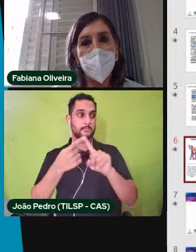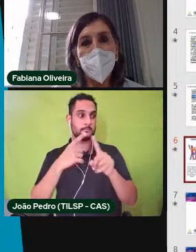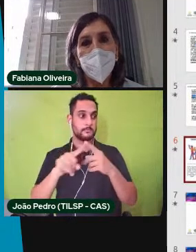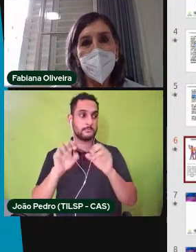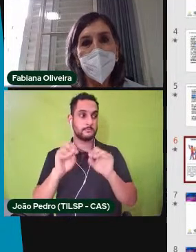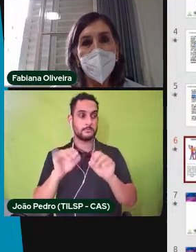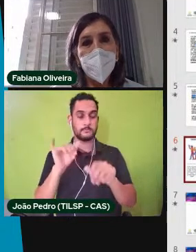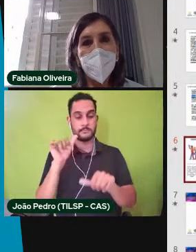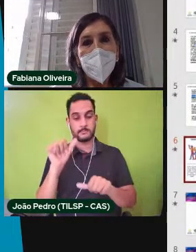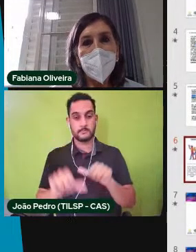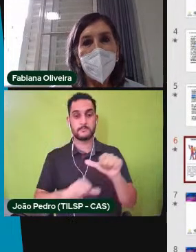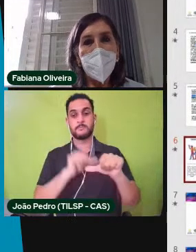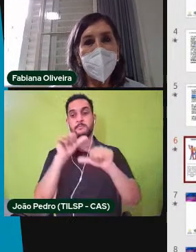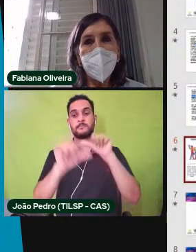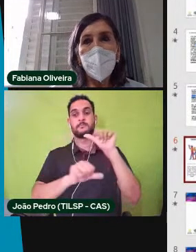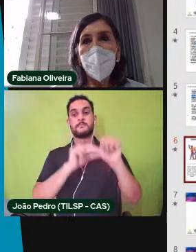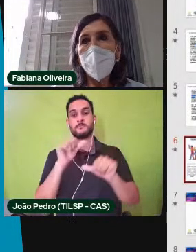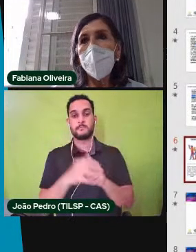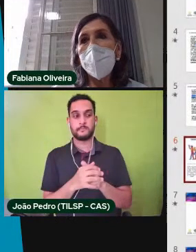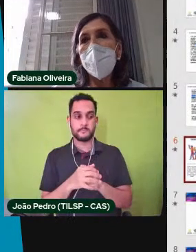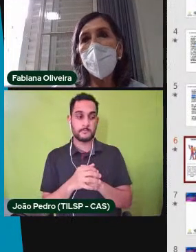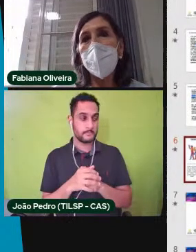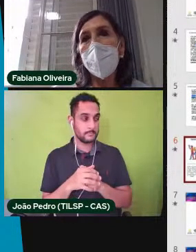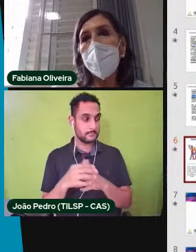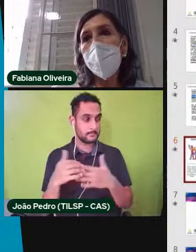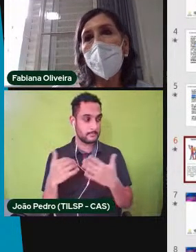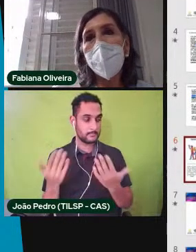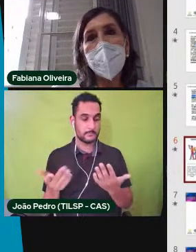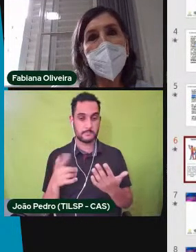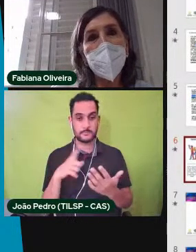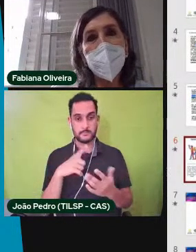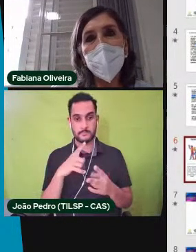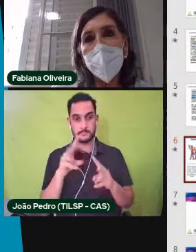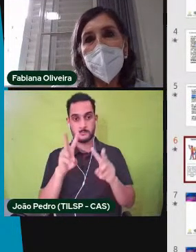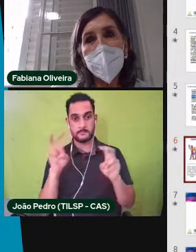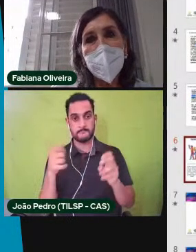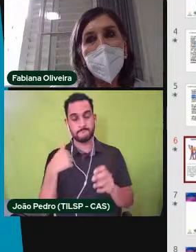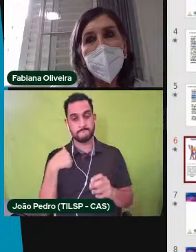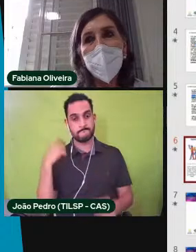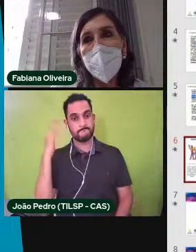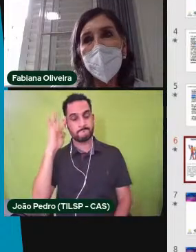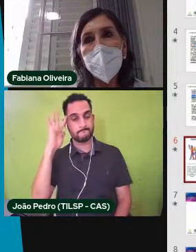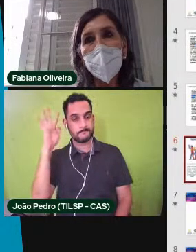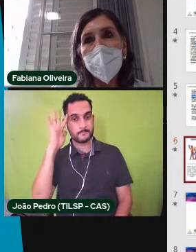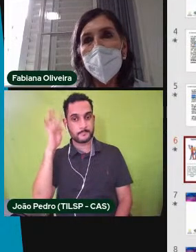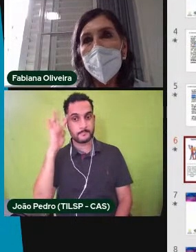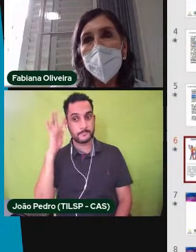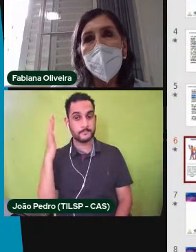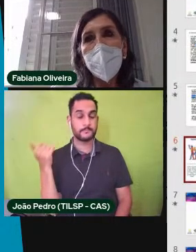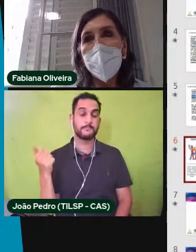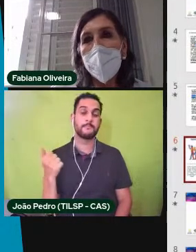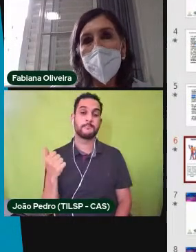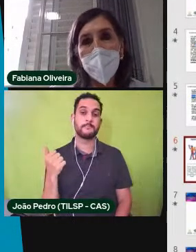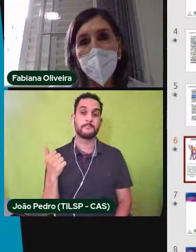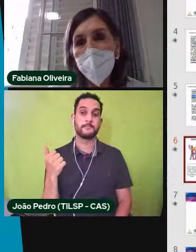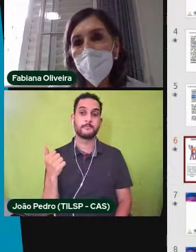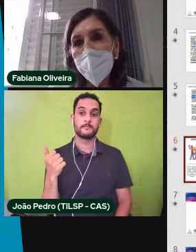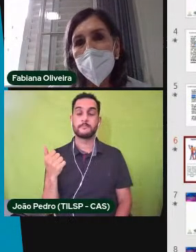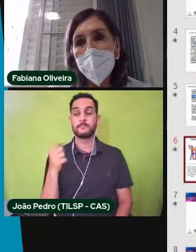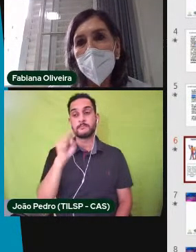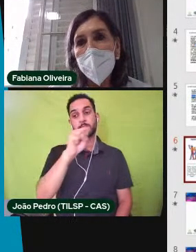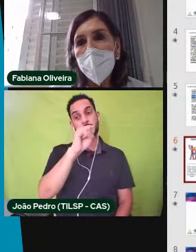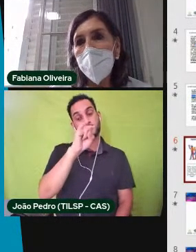transforma. Assim, quando eu recebi o tema, eu fiquei pensando, gente, sem